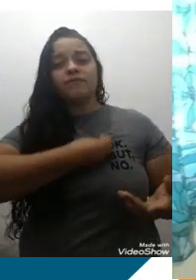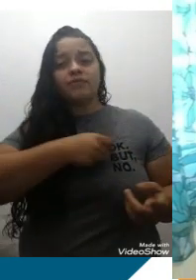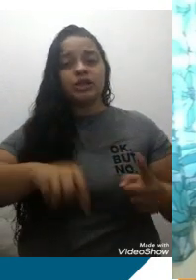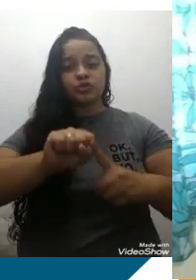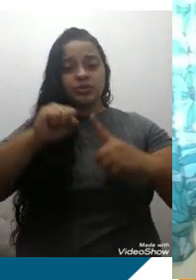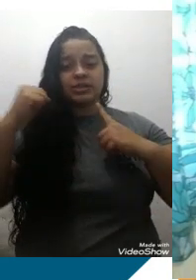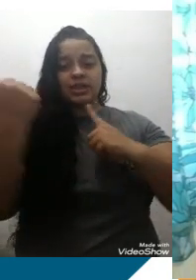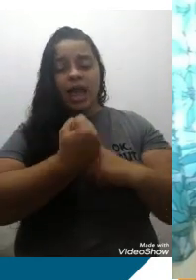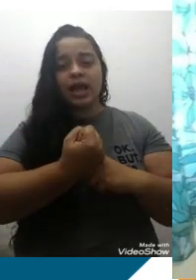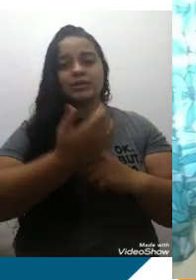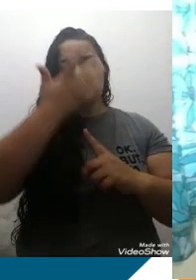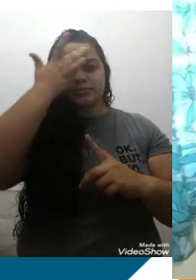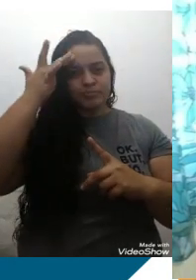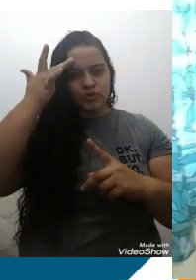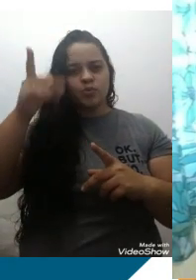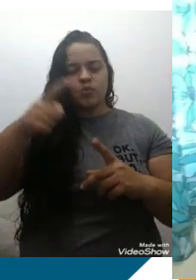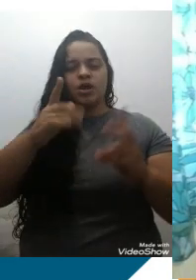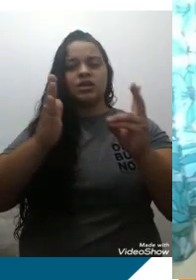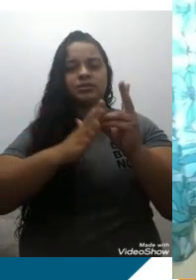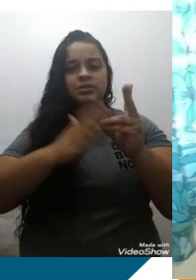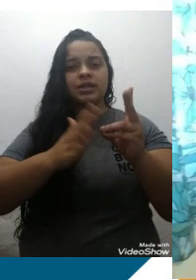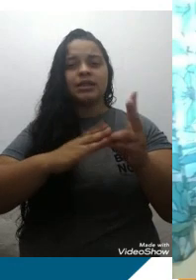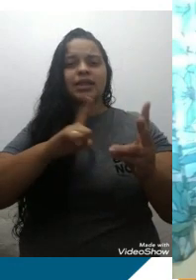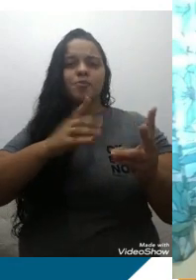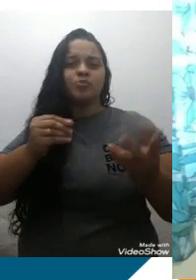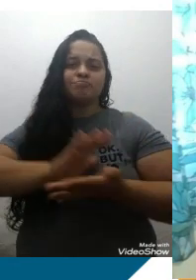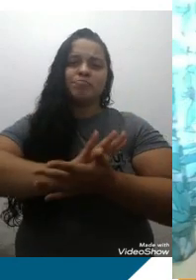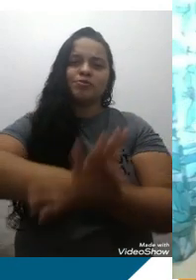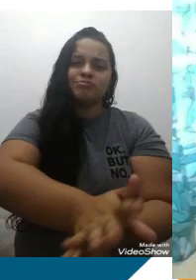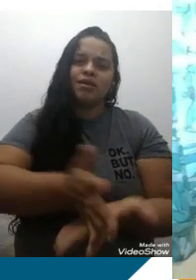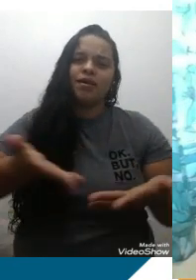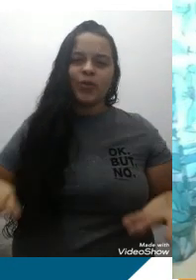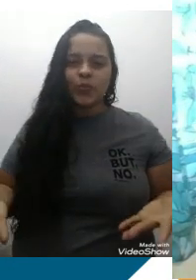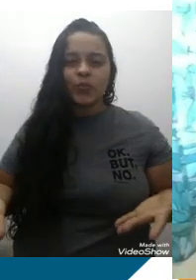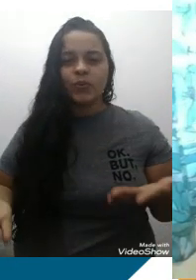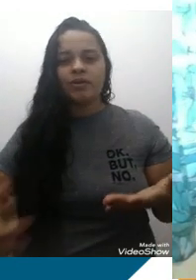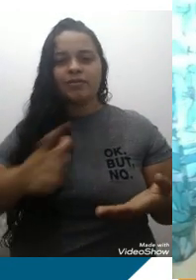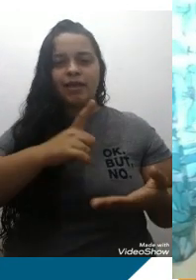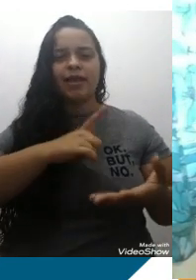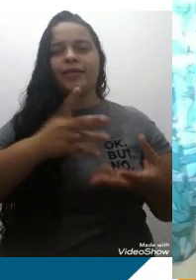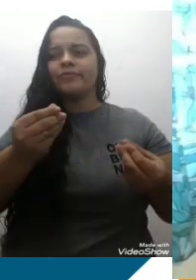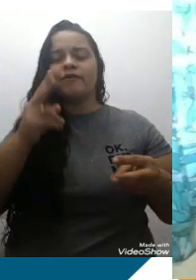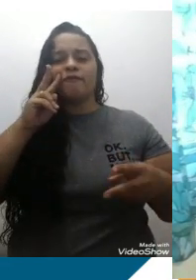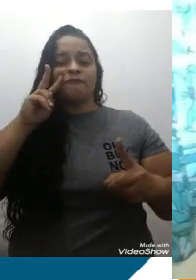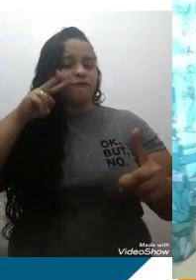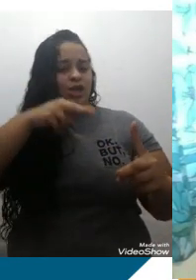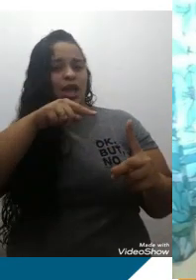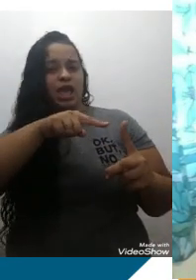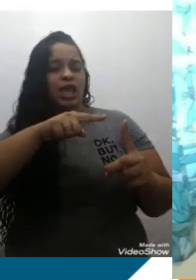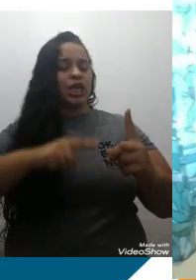em que os povos indígenas sofrem uma série de preconceitos. As pessoas ainda têm uma série de visões